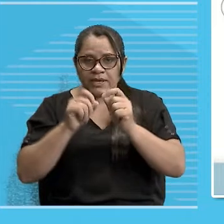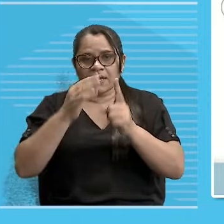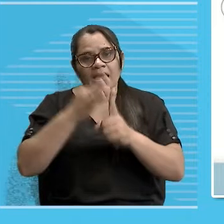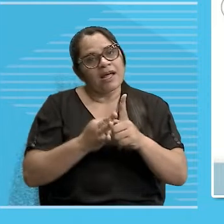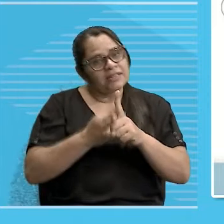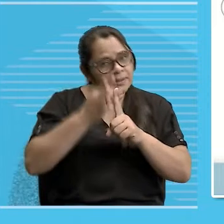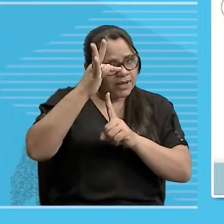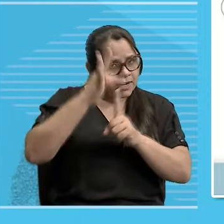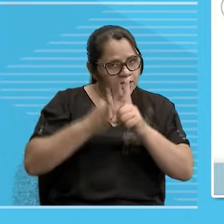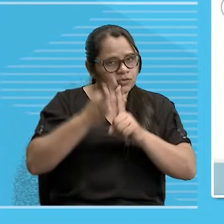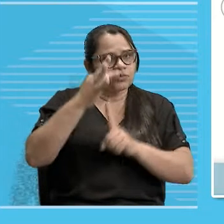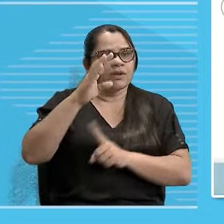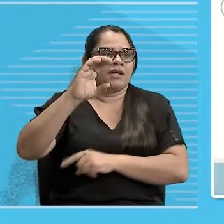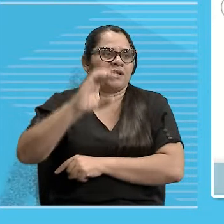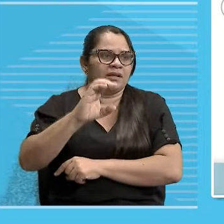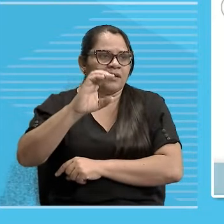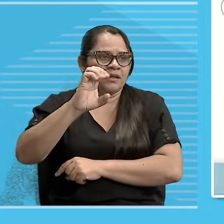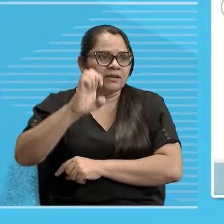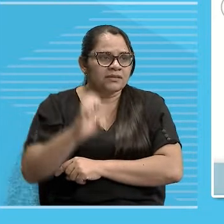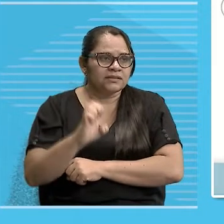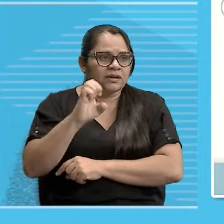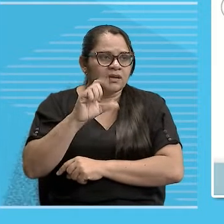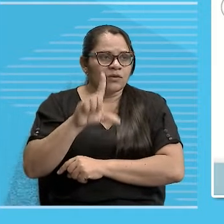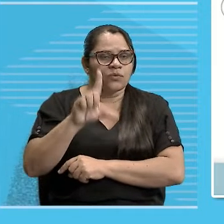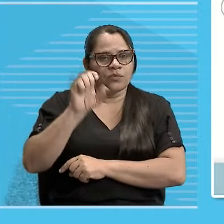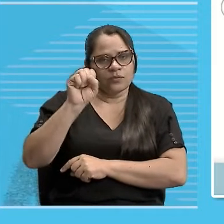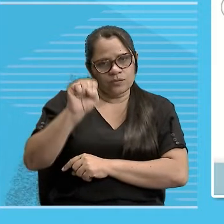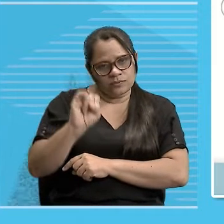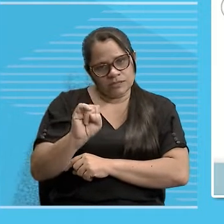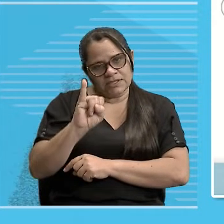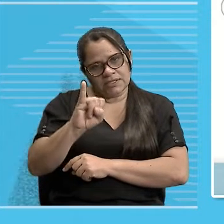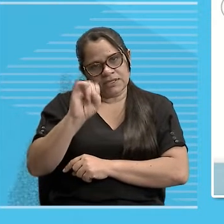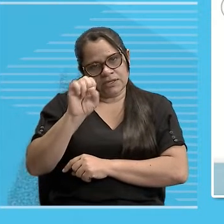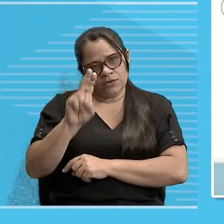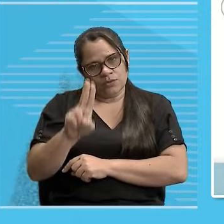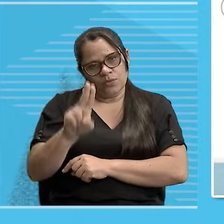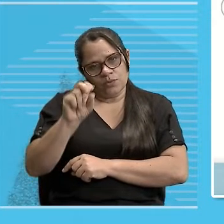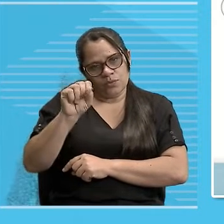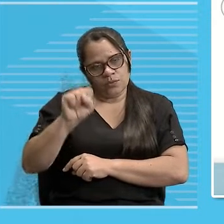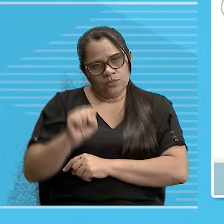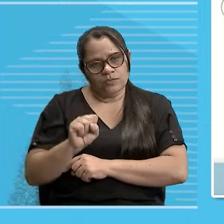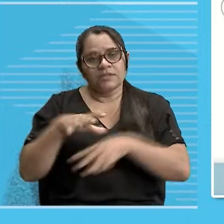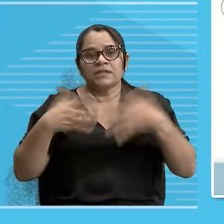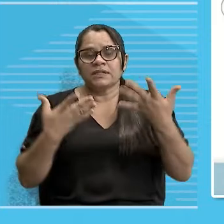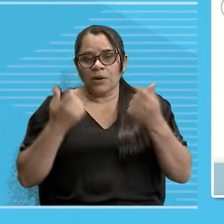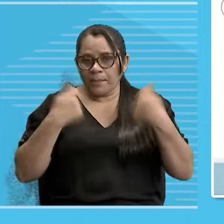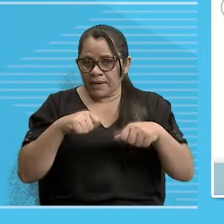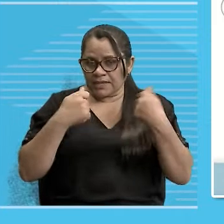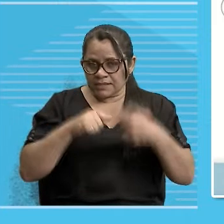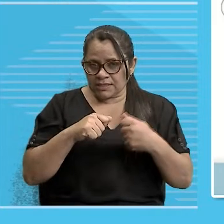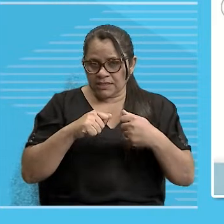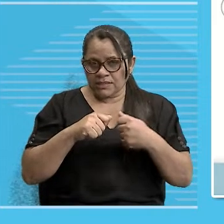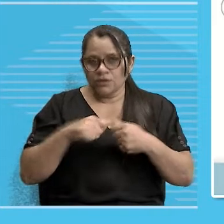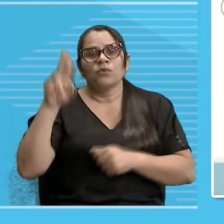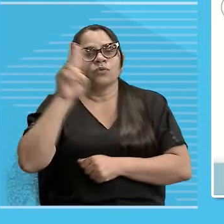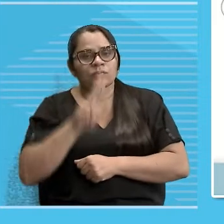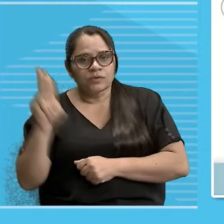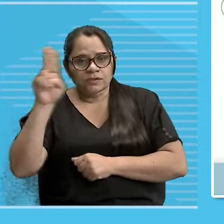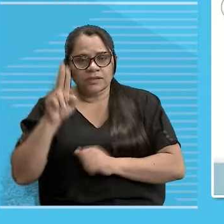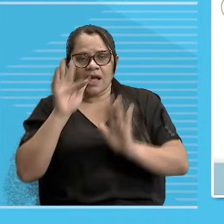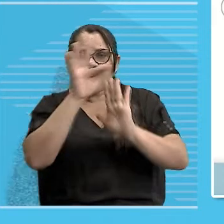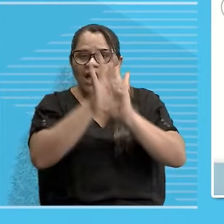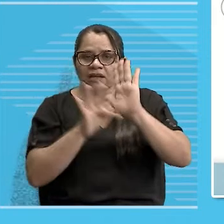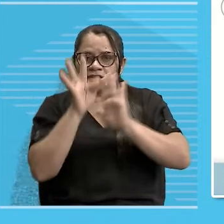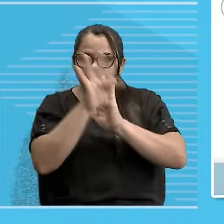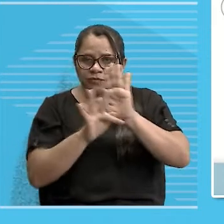temperatura Celsius, eu teria que utilizar essa expressãozinha no quadradinho que eu acabei de